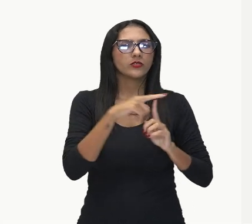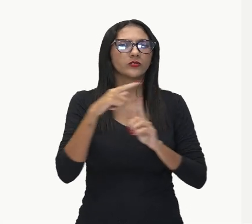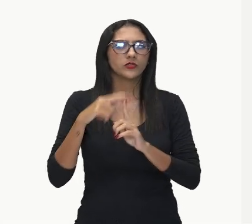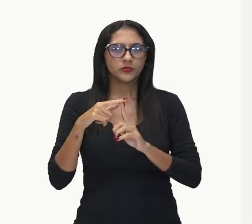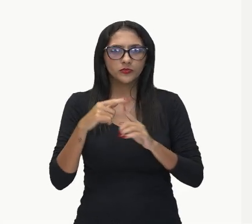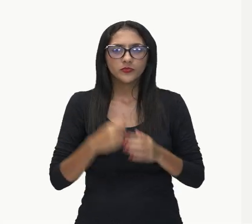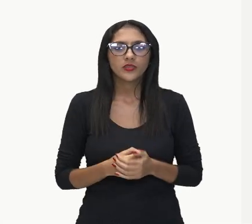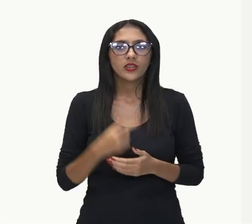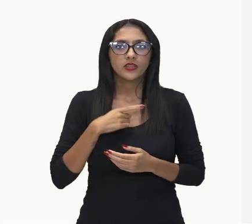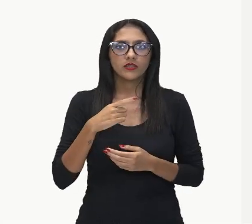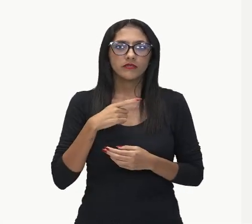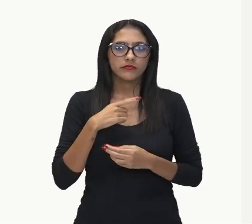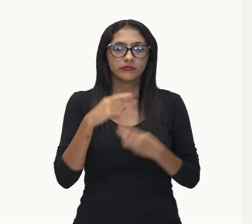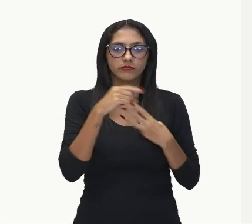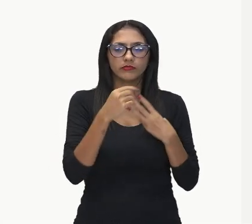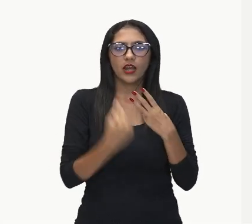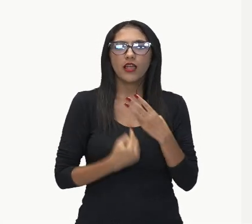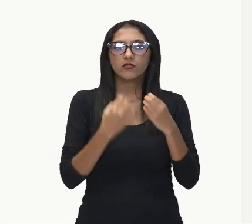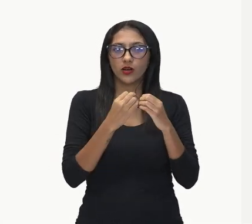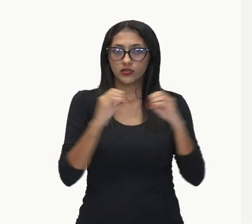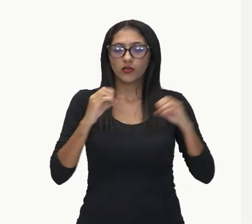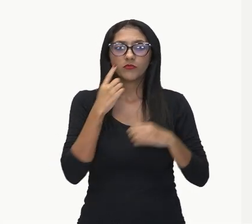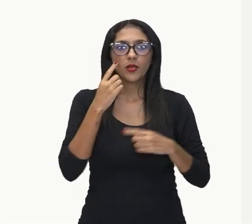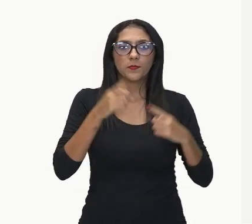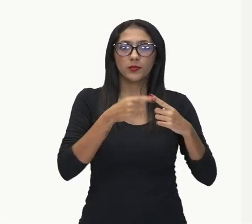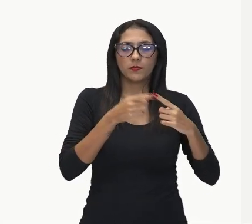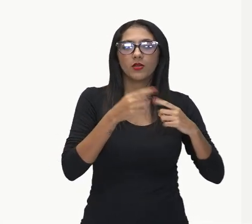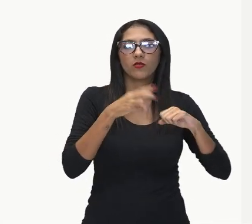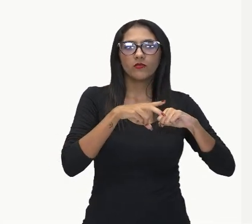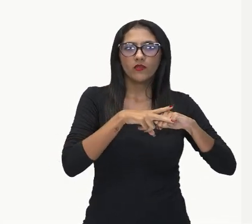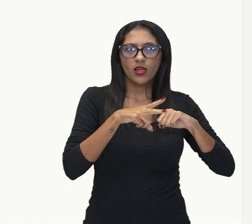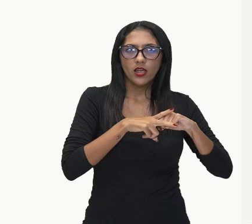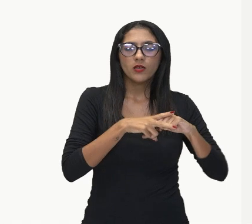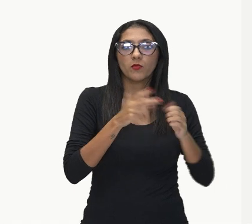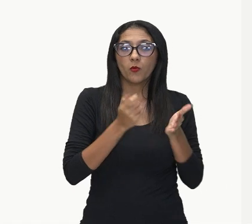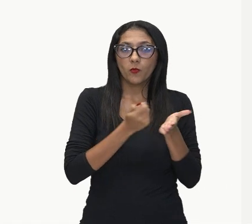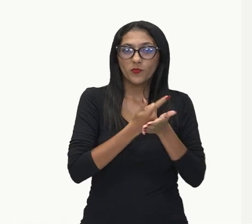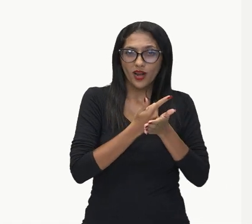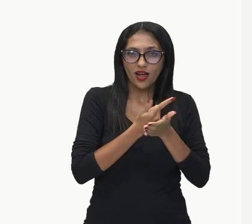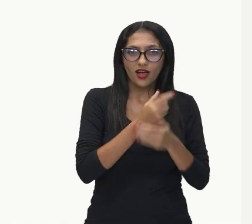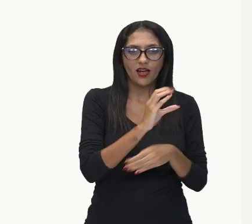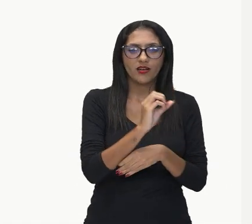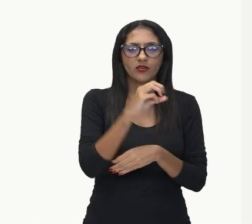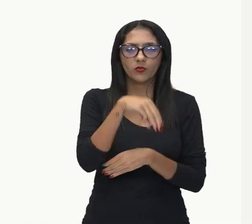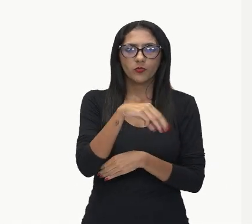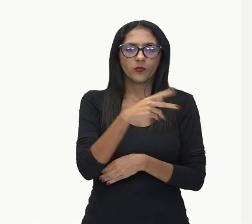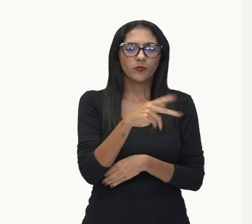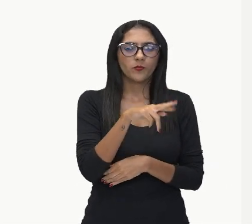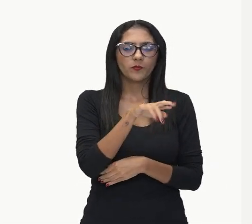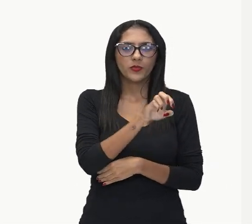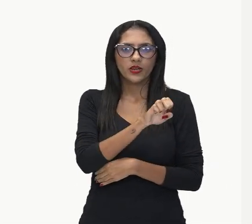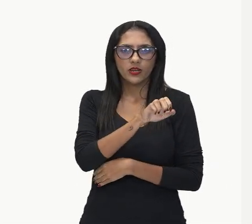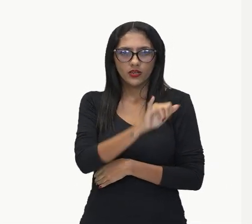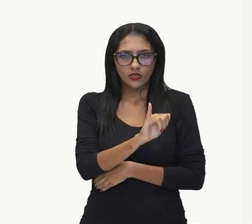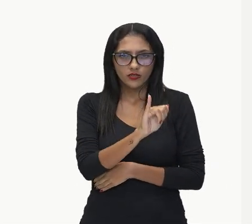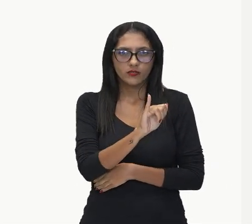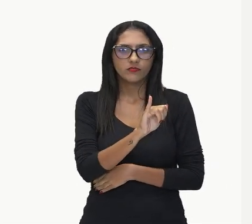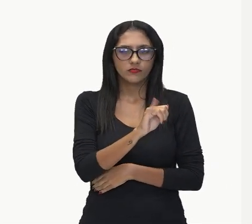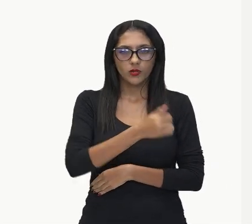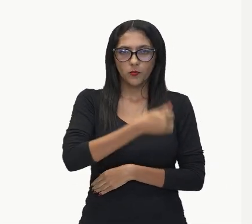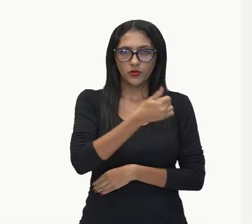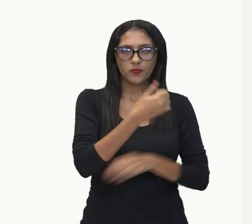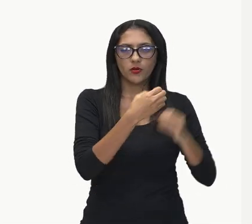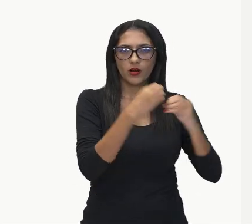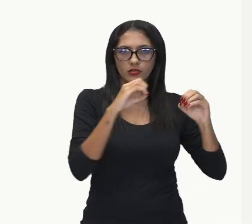olha só, a primeira oração com o verbo comprar, comprei, certo? A nossa primeira oração.